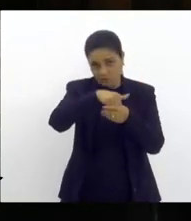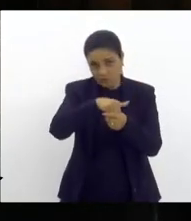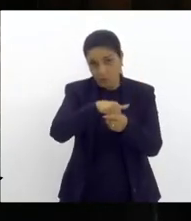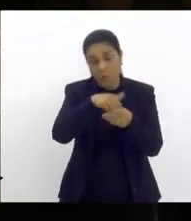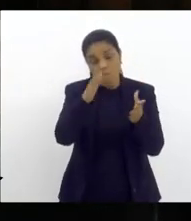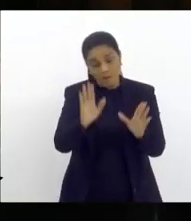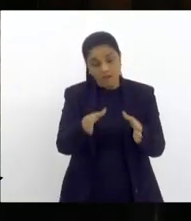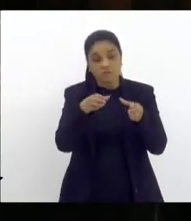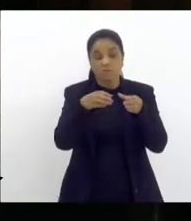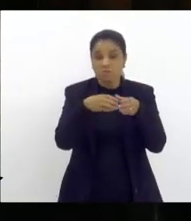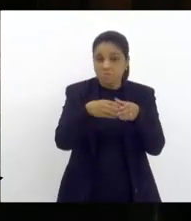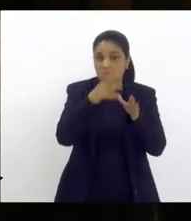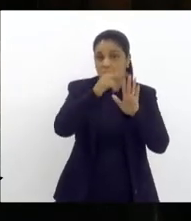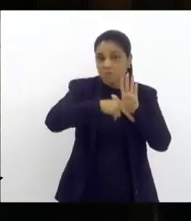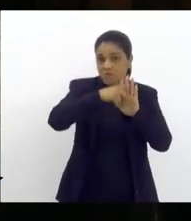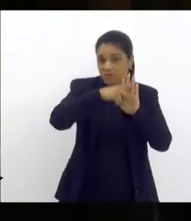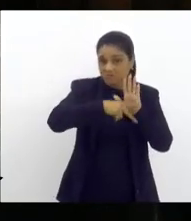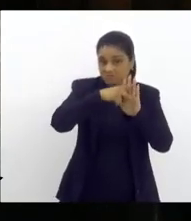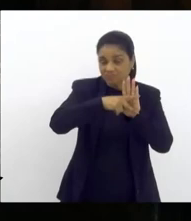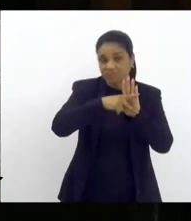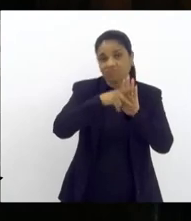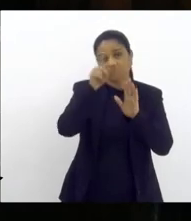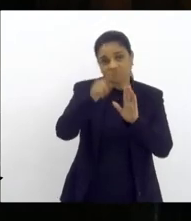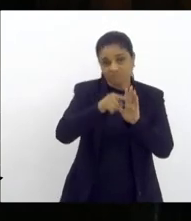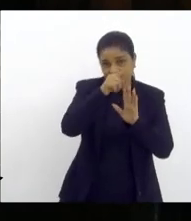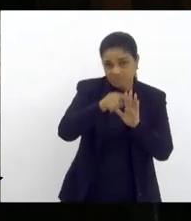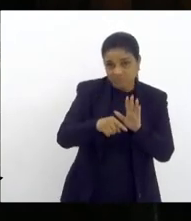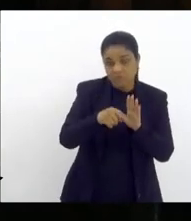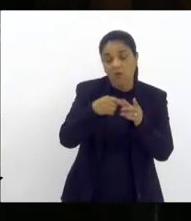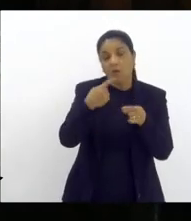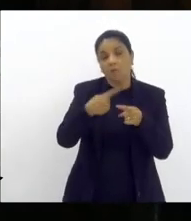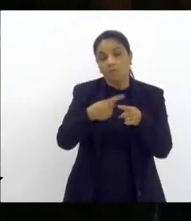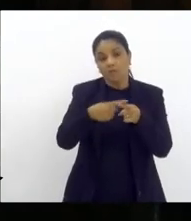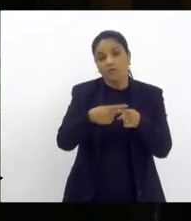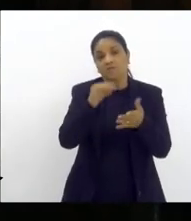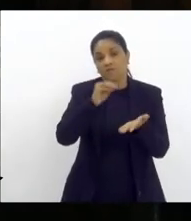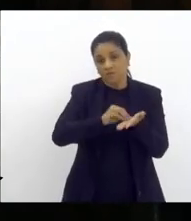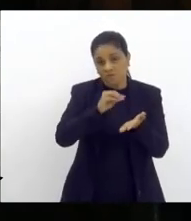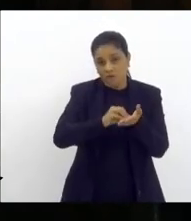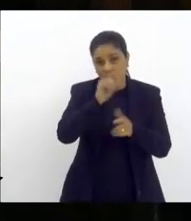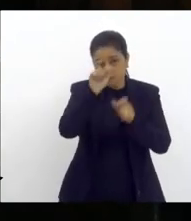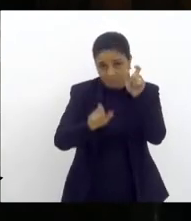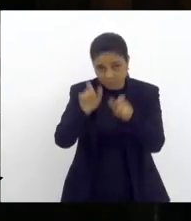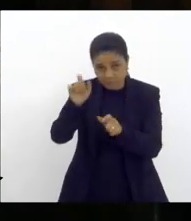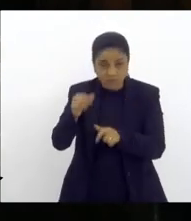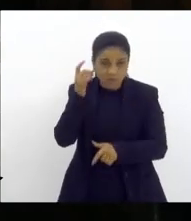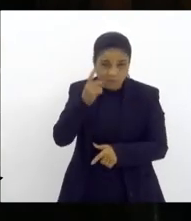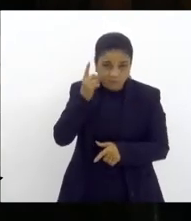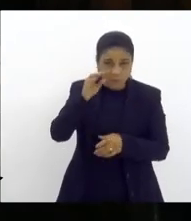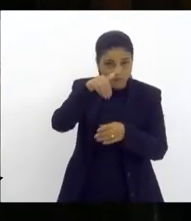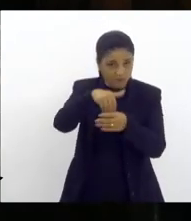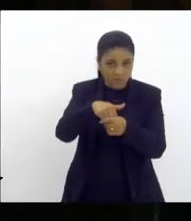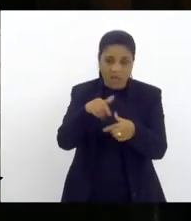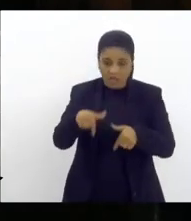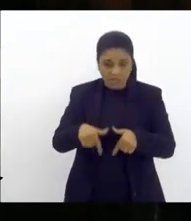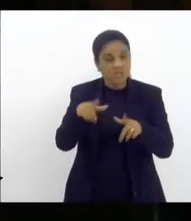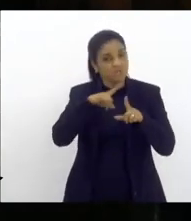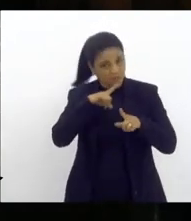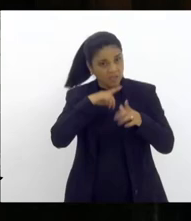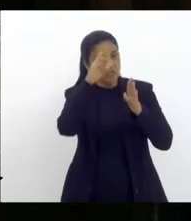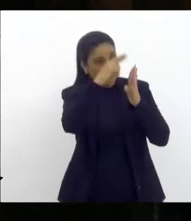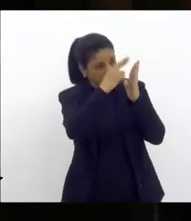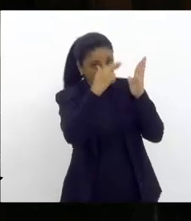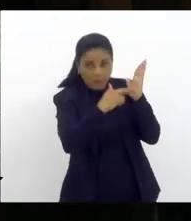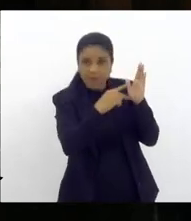o projeto caiu de pauta mas é uma demonstração que não fazem não aqui não é a casa deles não eles não fazem o que bem querem existe Regimento inclusive